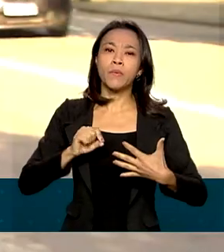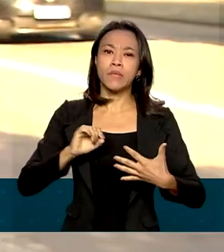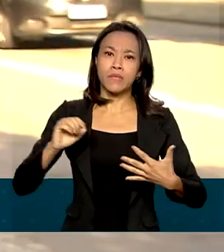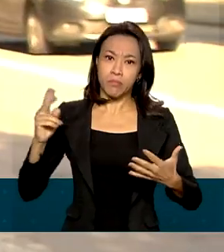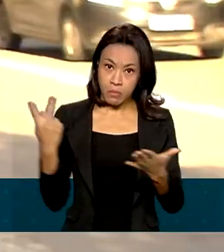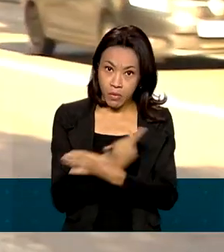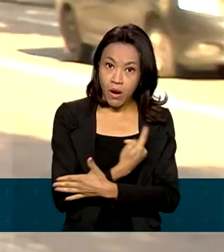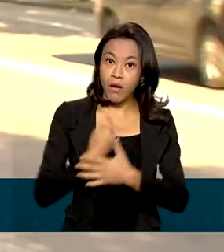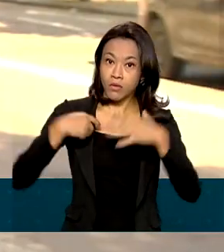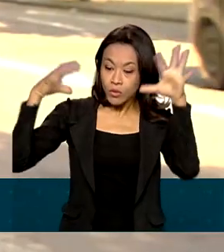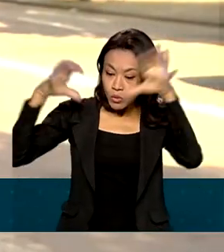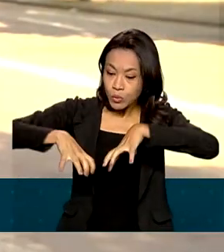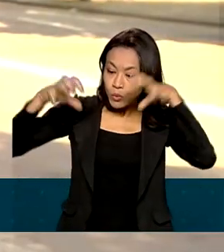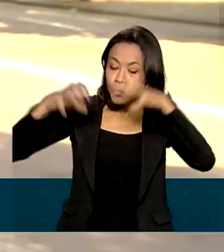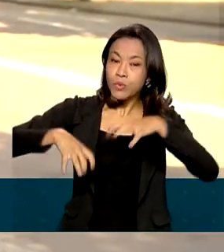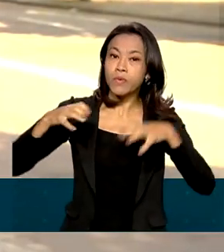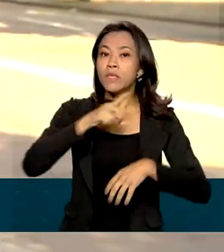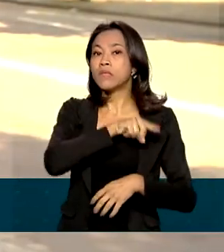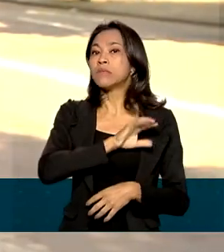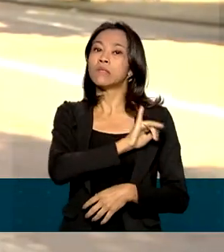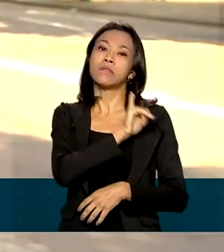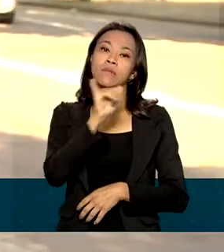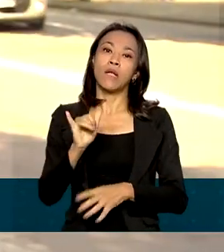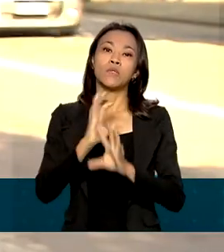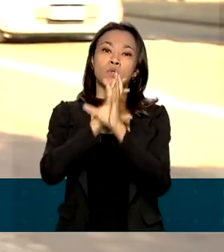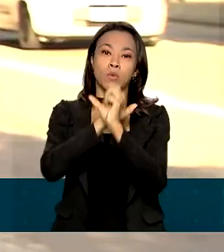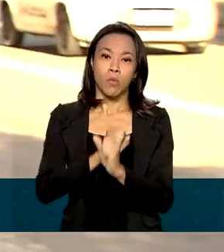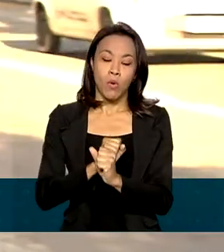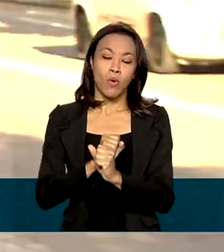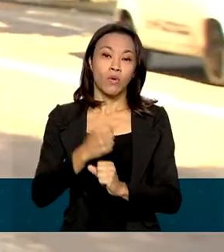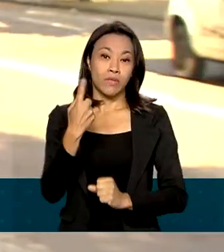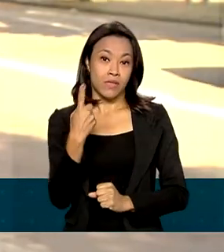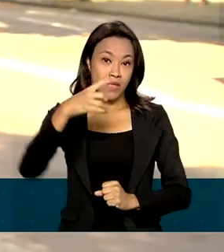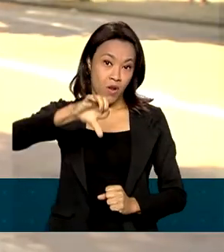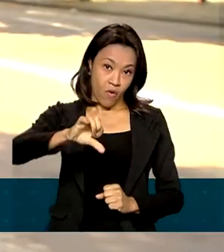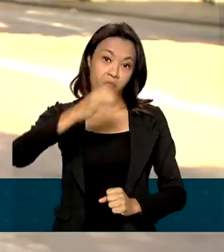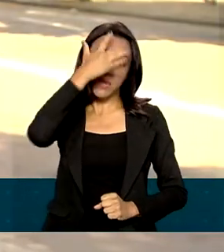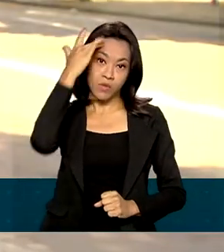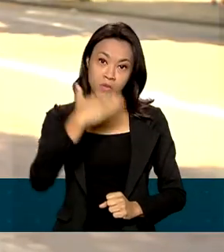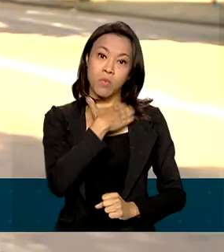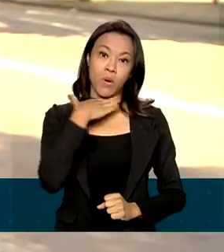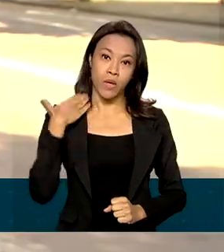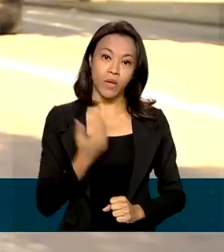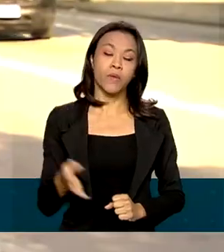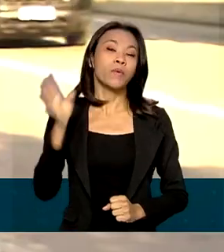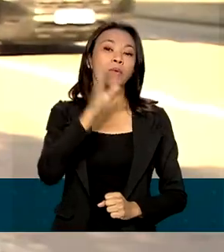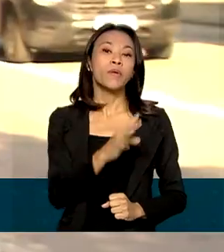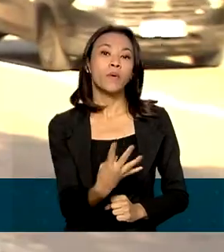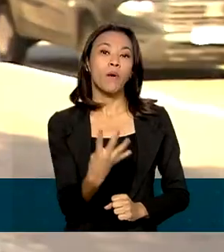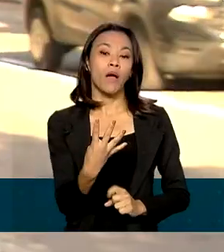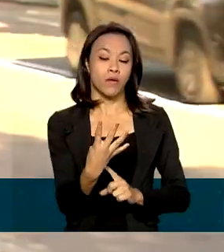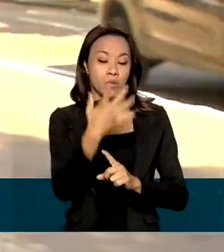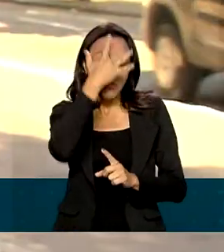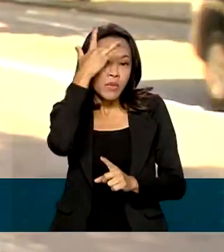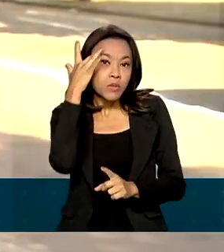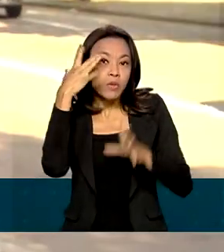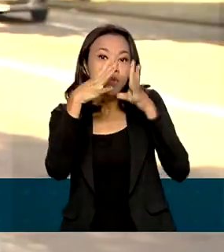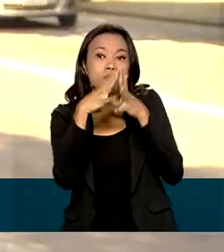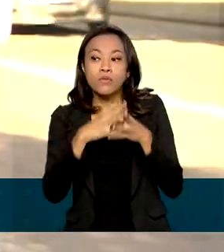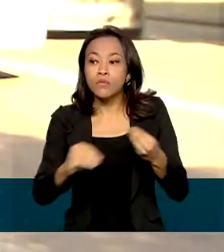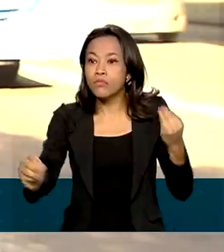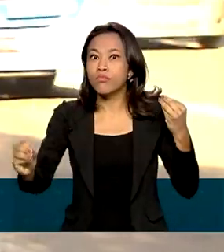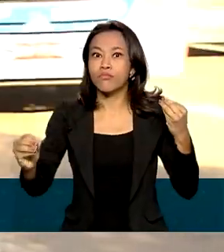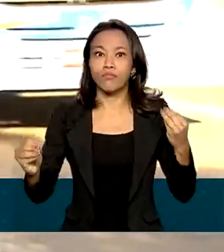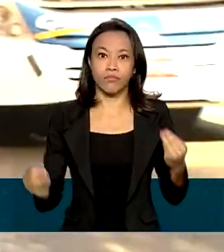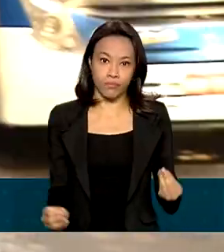dessas chuvas intensas do fim de semana, um total de 19 pessoas morreram e 4 pessoas ainda estão